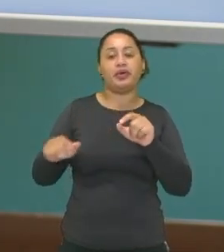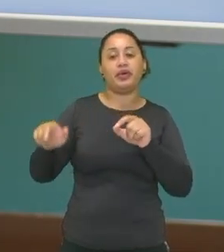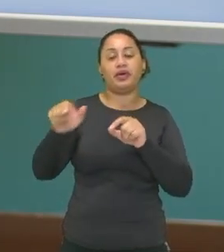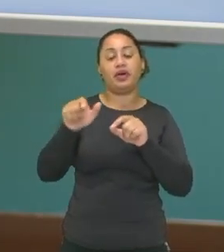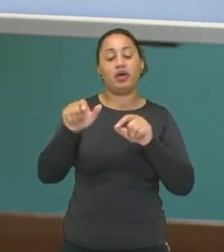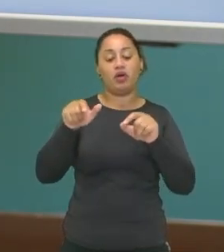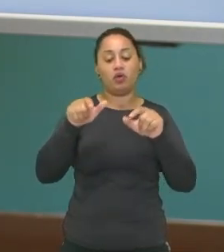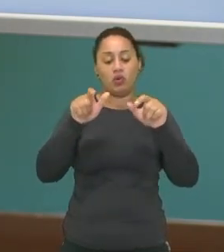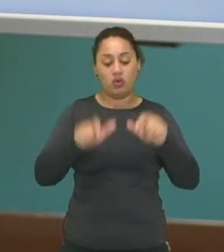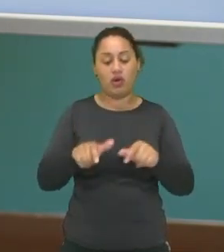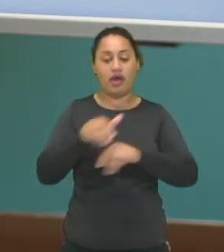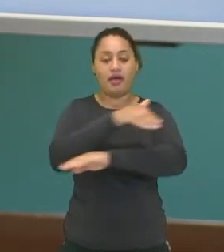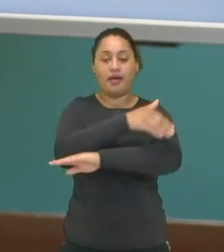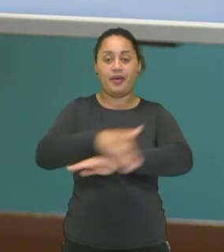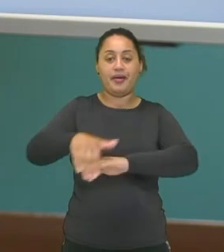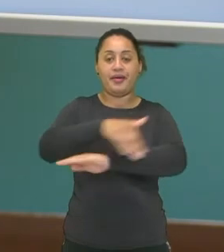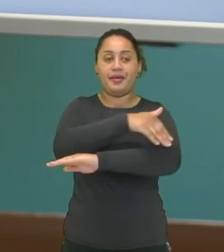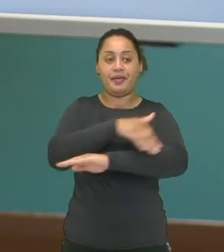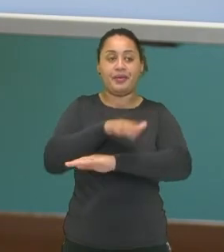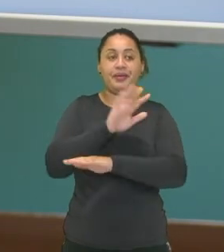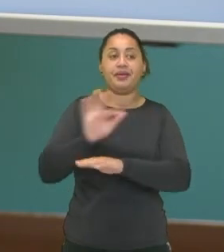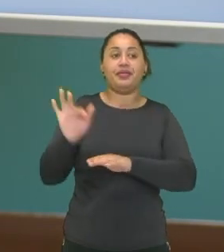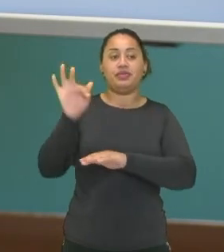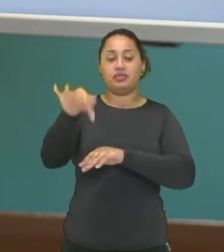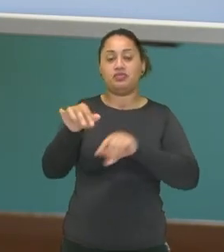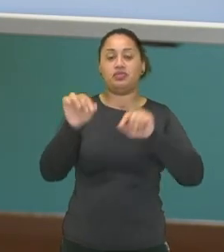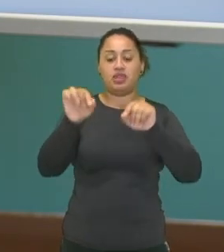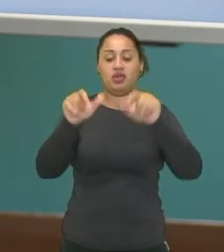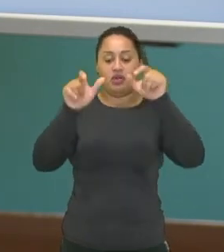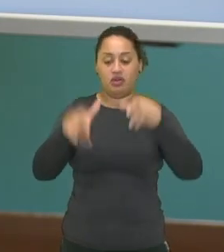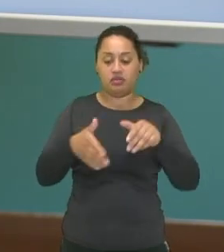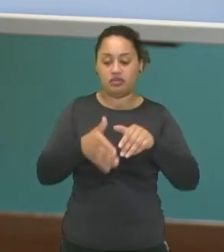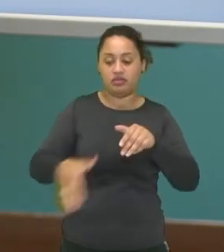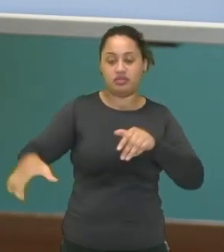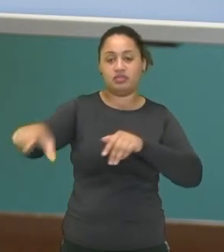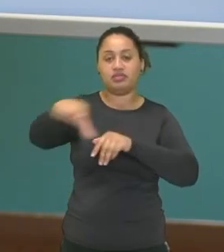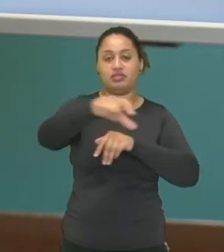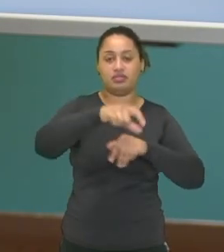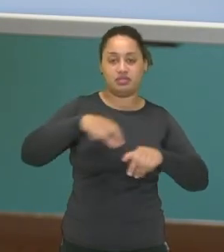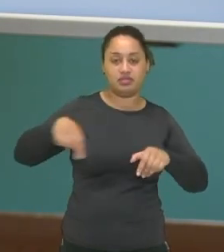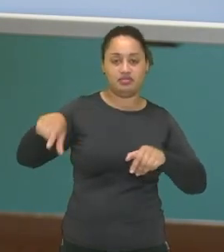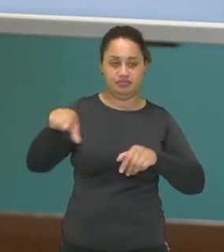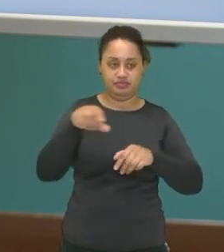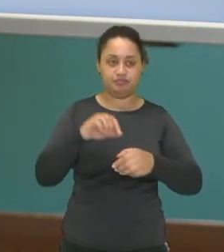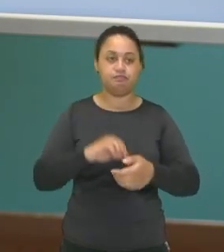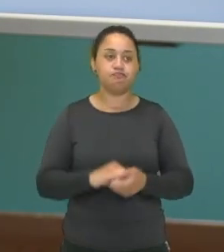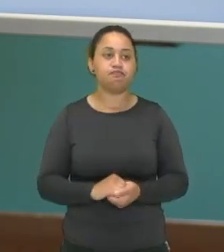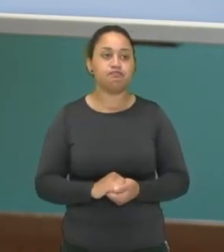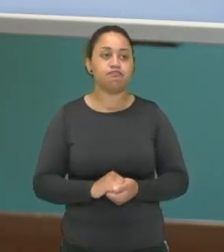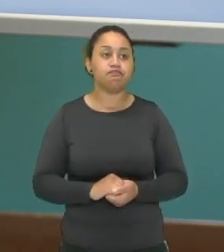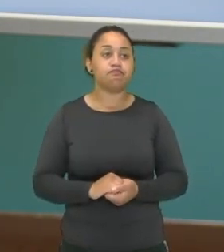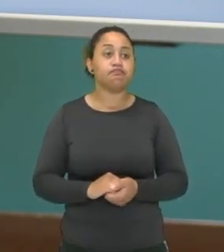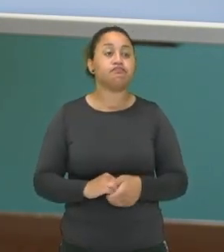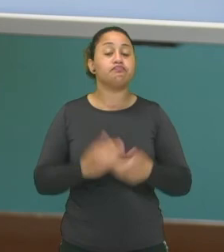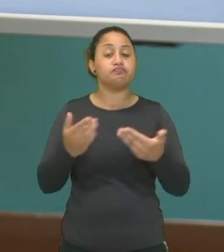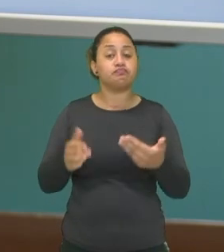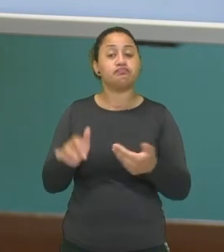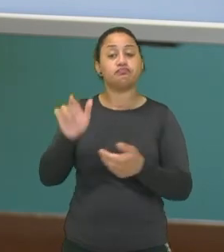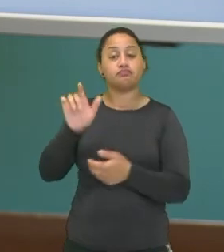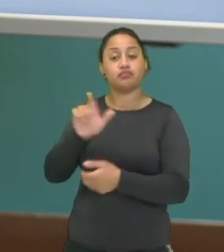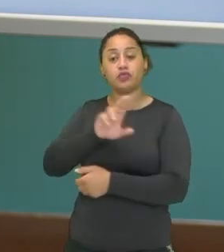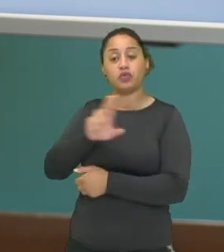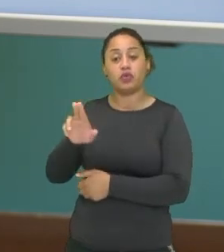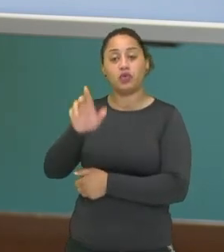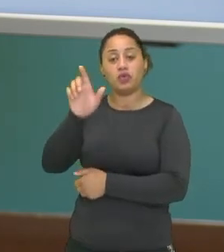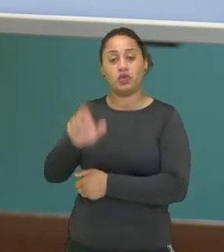num circuito de rua e termina dentro do estádio olímpico, tá bom? Vanderlei Cordeiro de